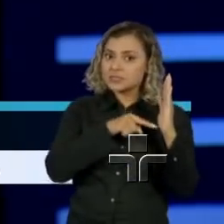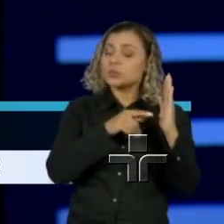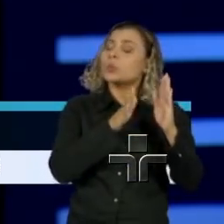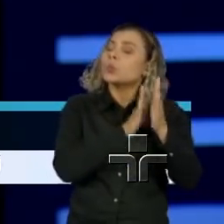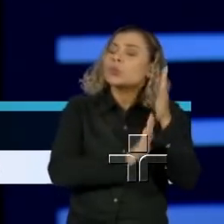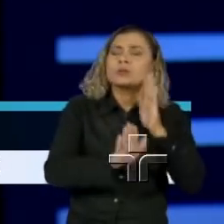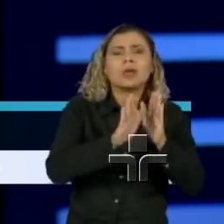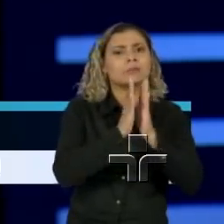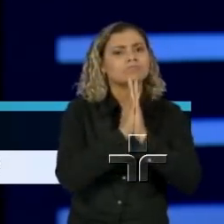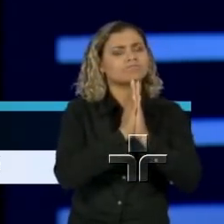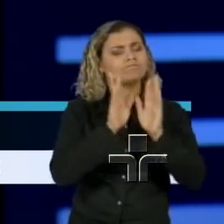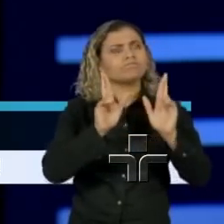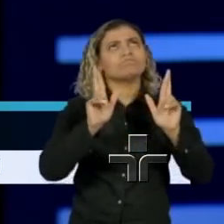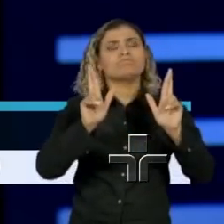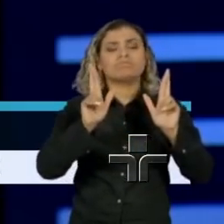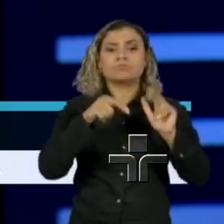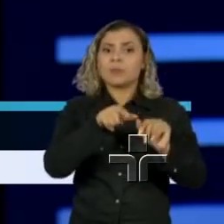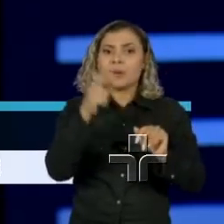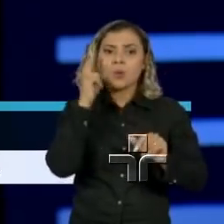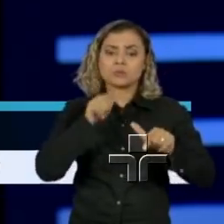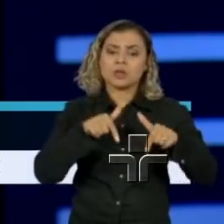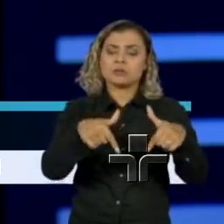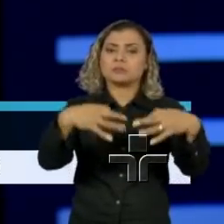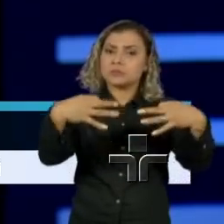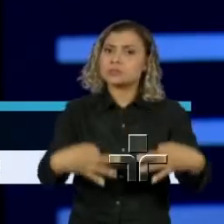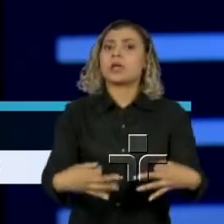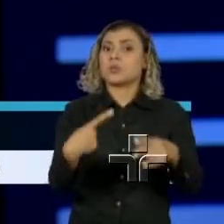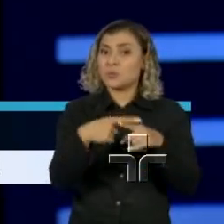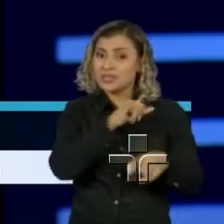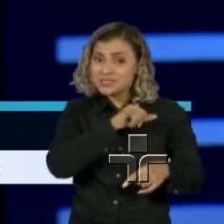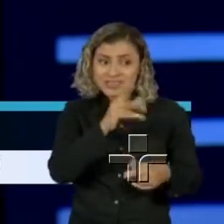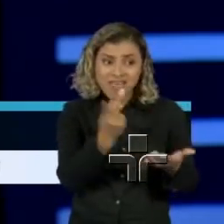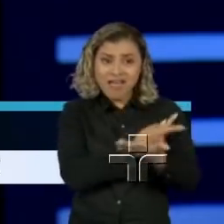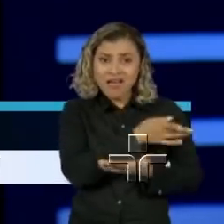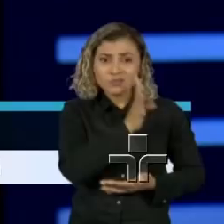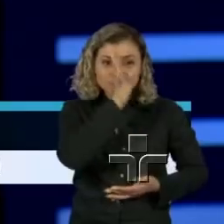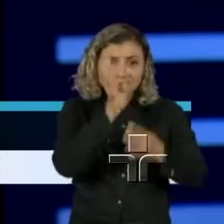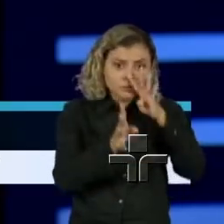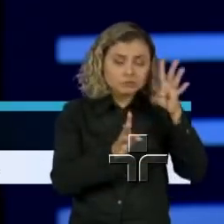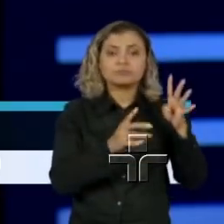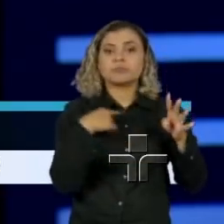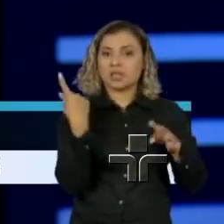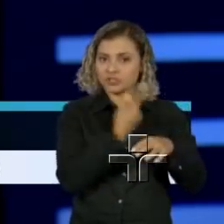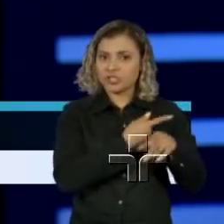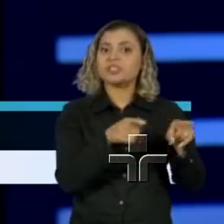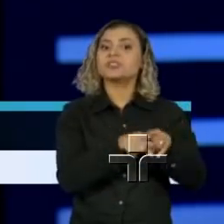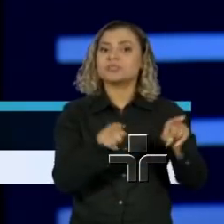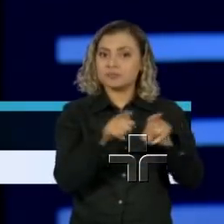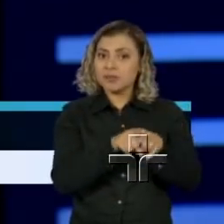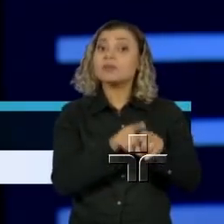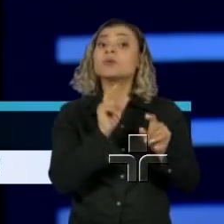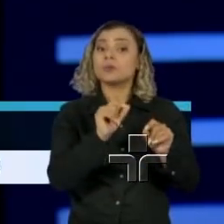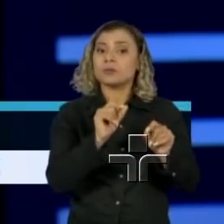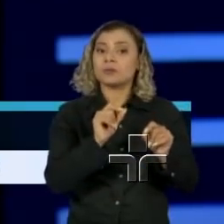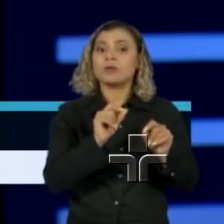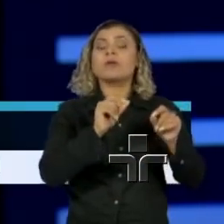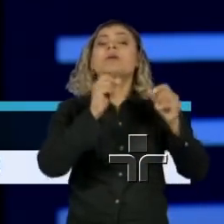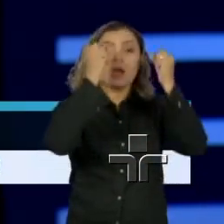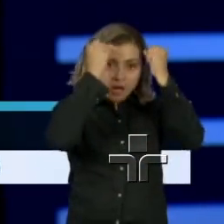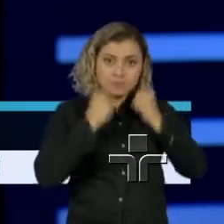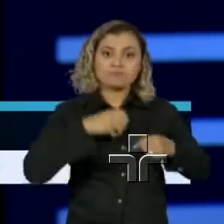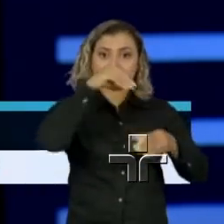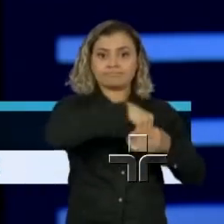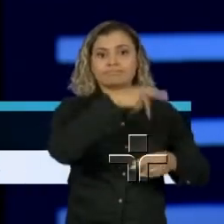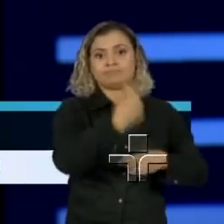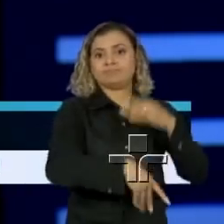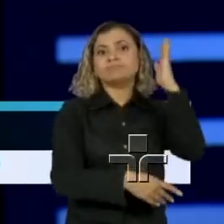de tomar atitude correta sobre esse assunto, porque, se caso contrário, poderemos até, que seria uma tragédia, ter ações terroristas aqui dentro